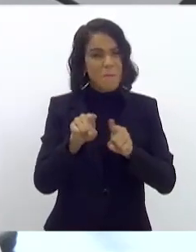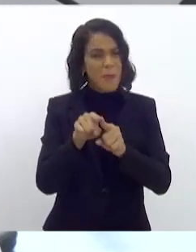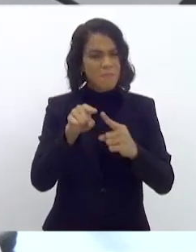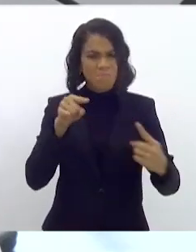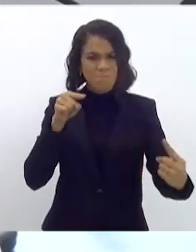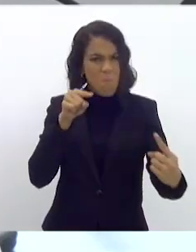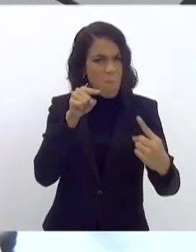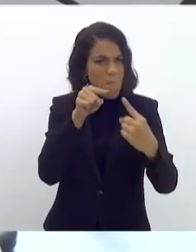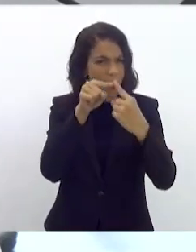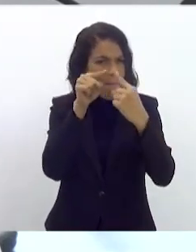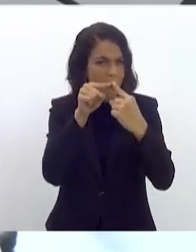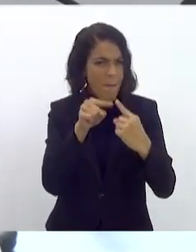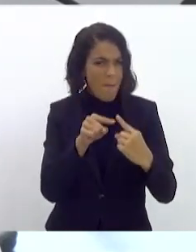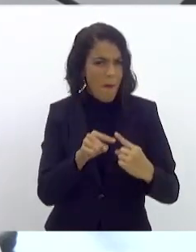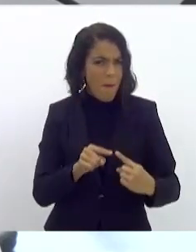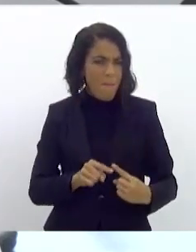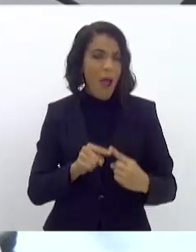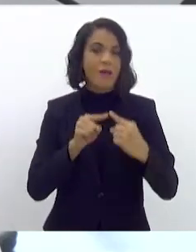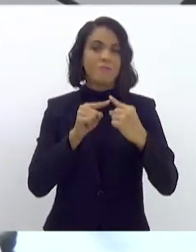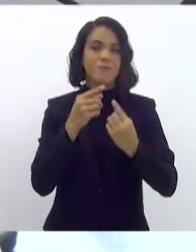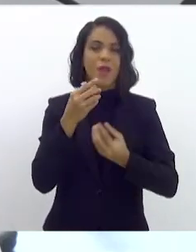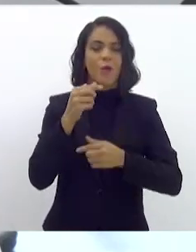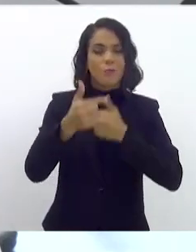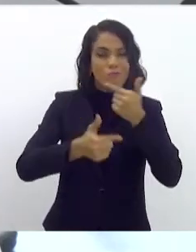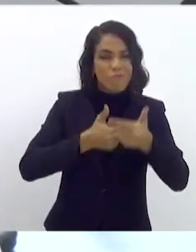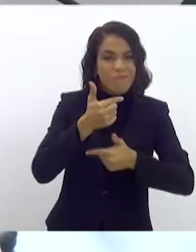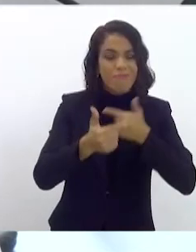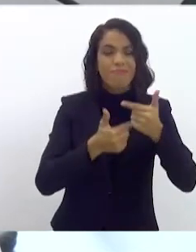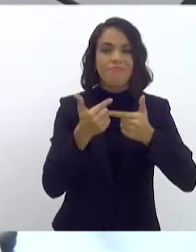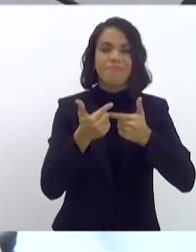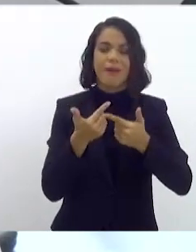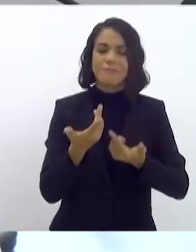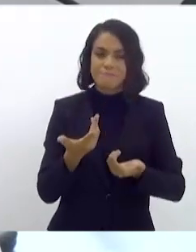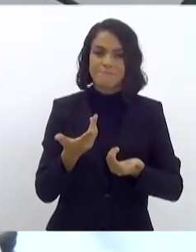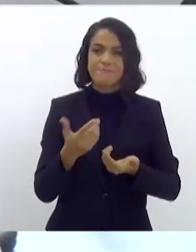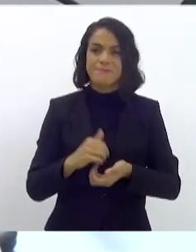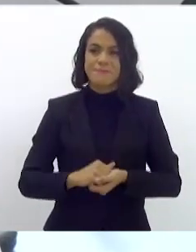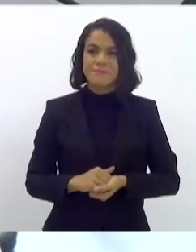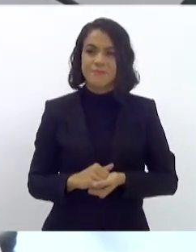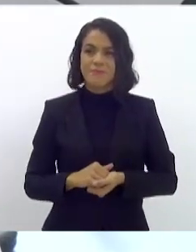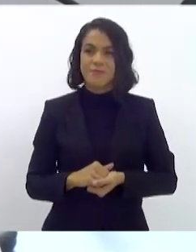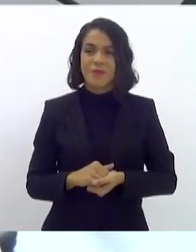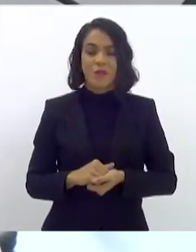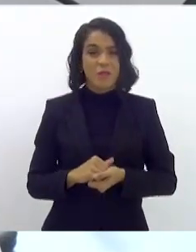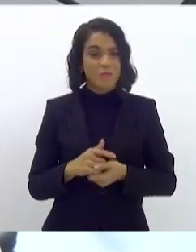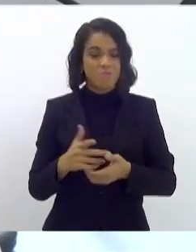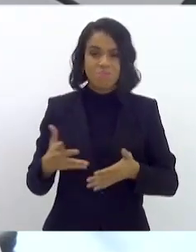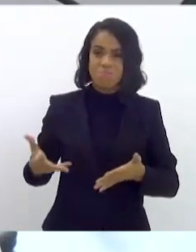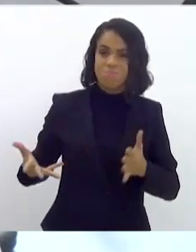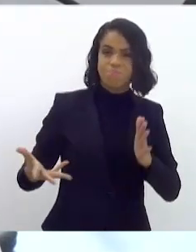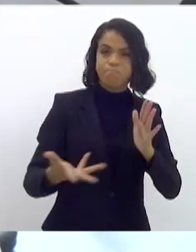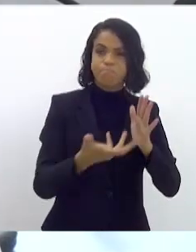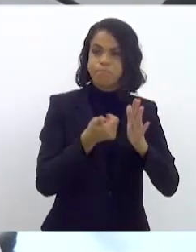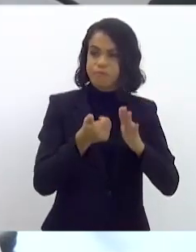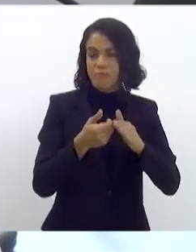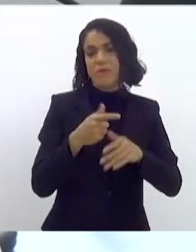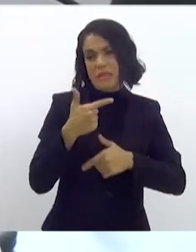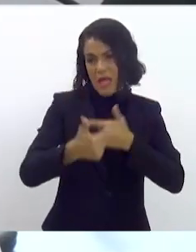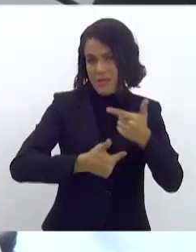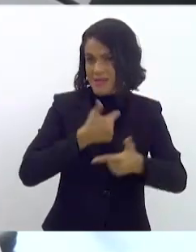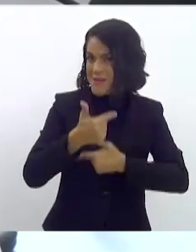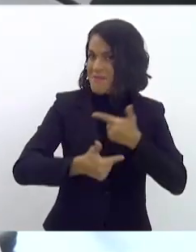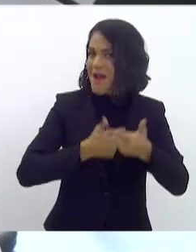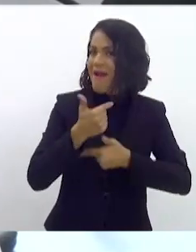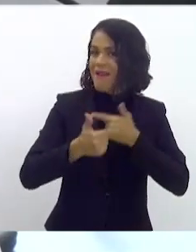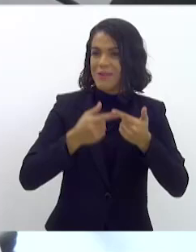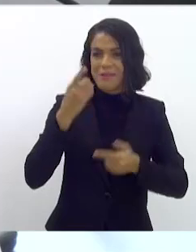pontual, assertivo as conduções do trabalho, que acaba sendo muito robusto e dá muito trabalho, deputada